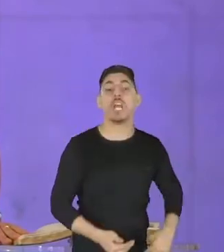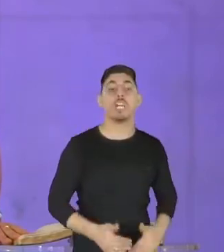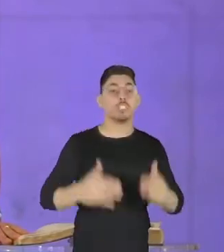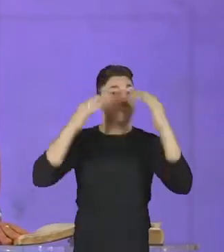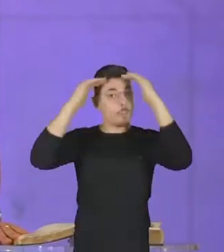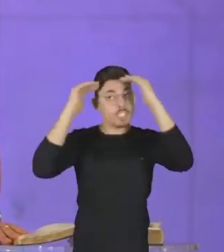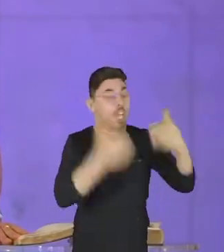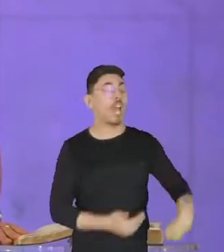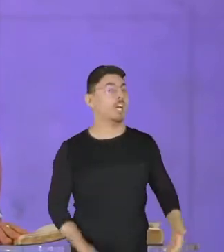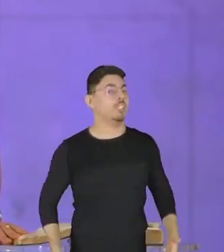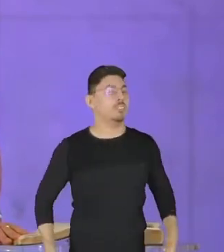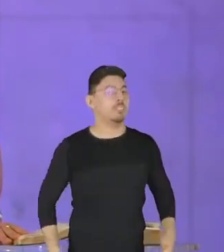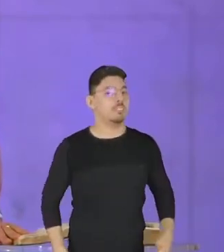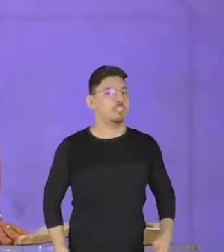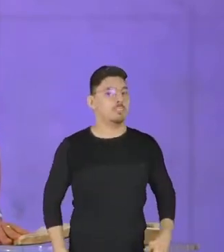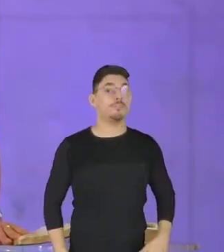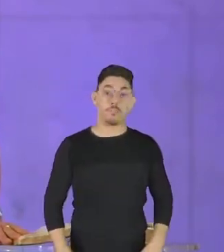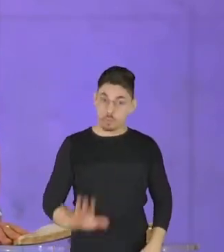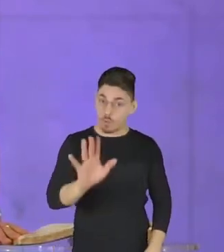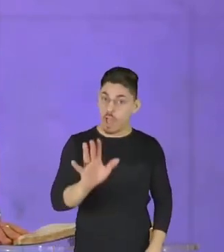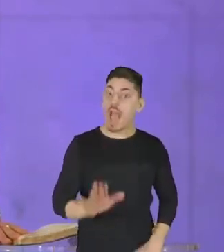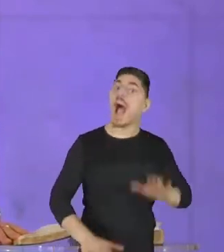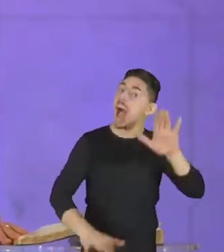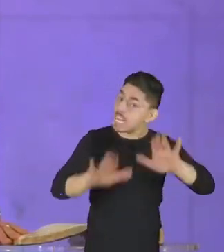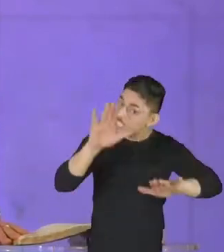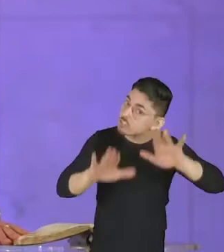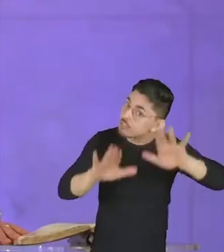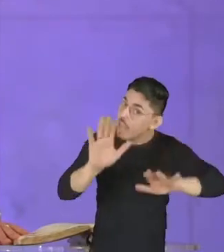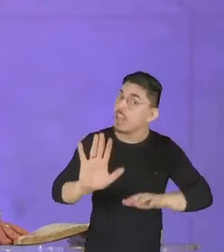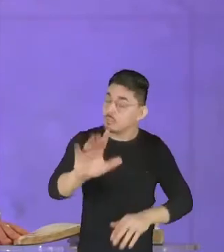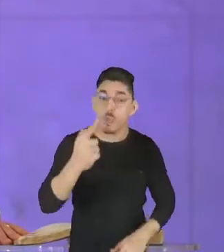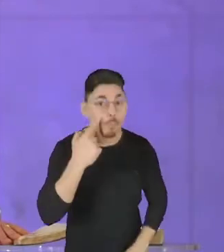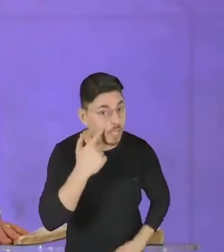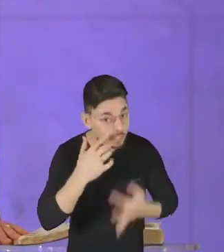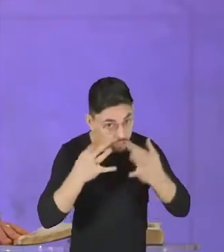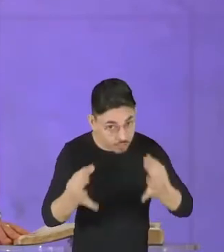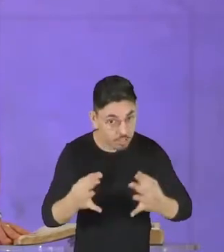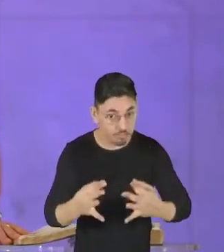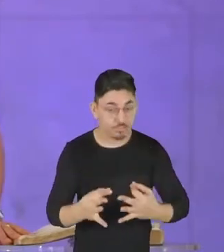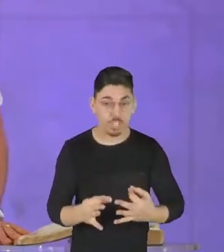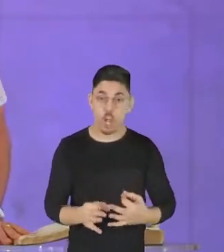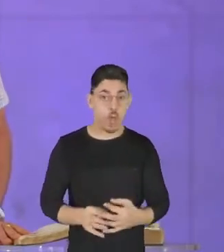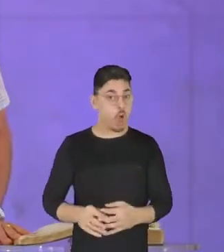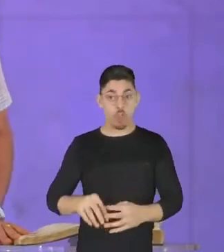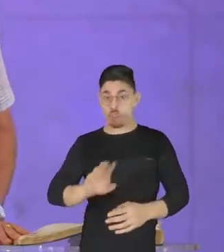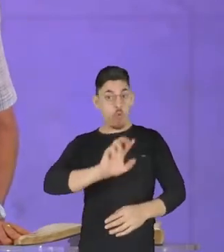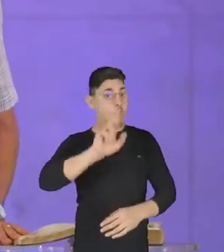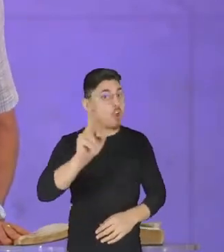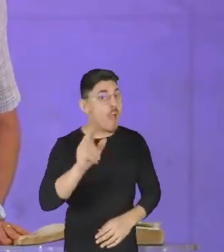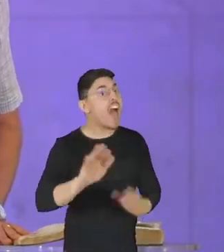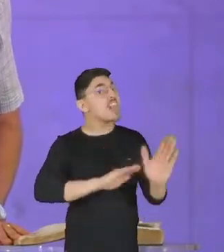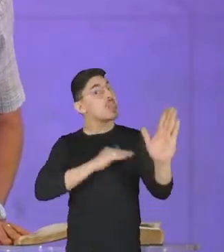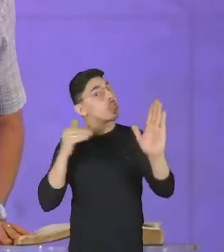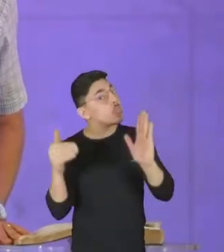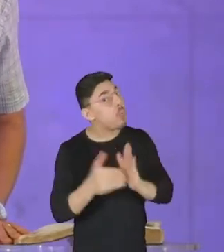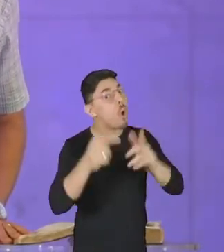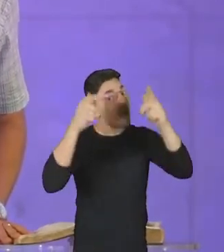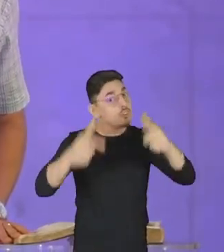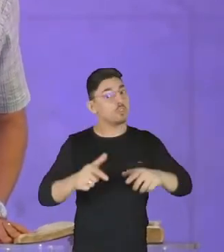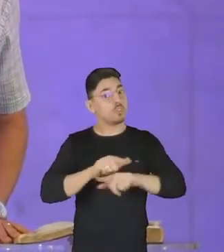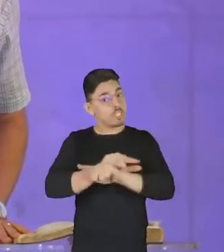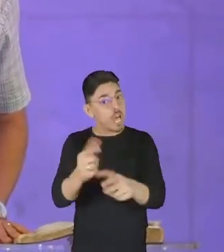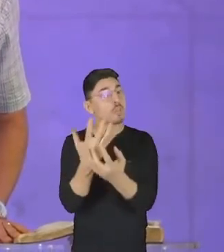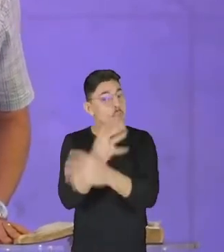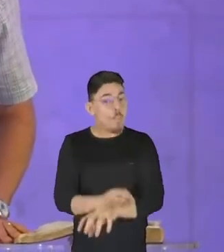os desertos que são desertos de desobediência. Presta atenção aqui. Não são todos os desertos que são desertos